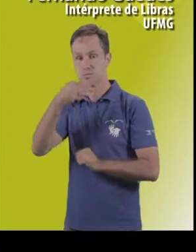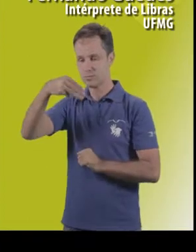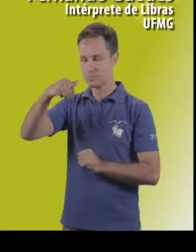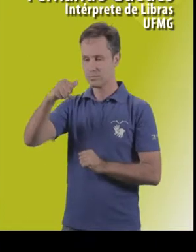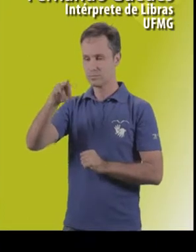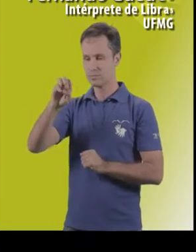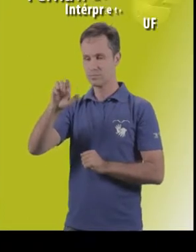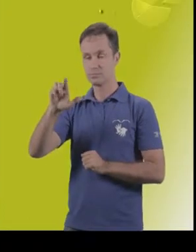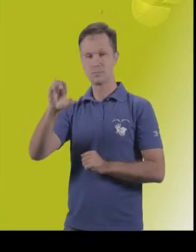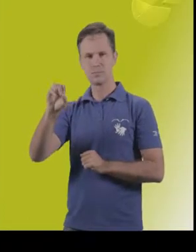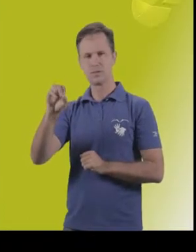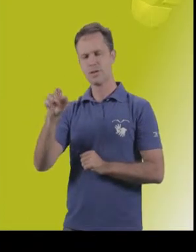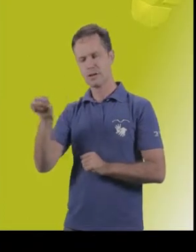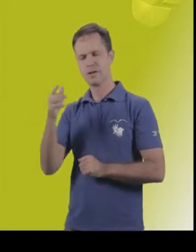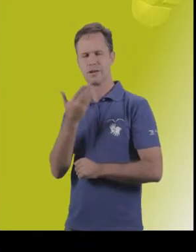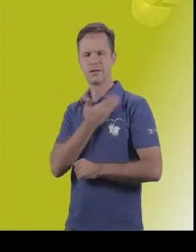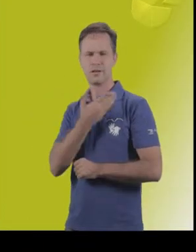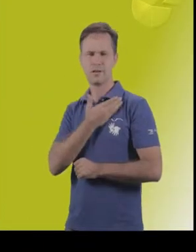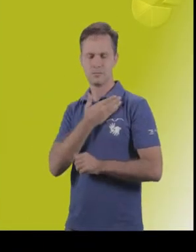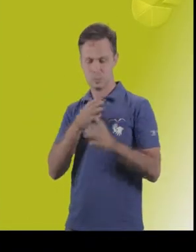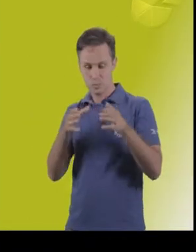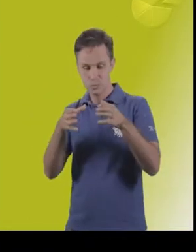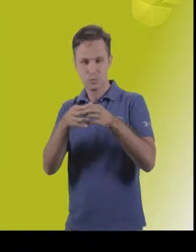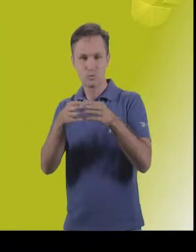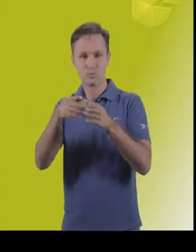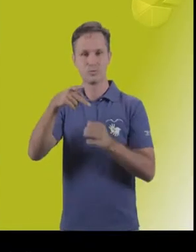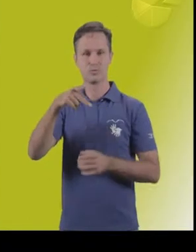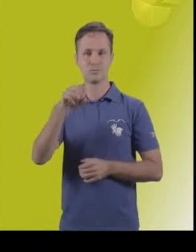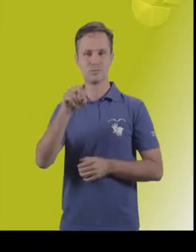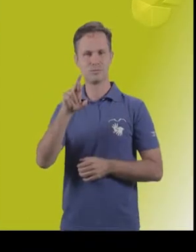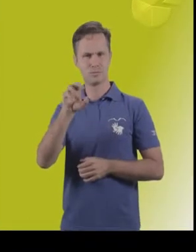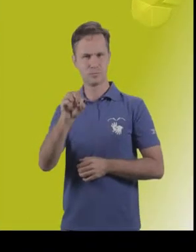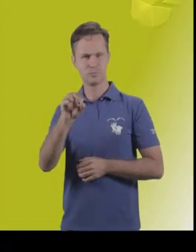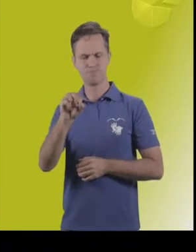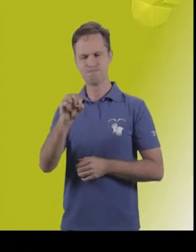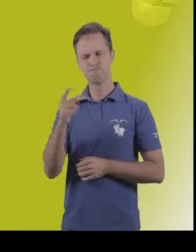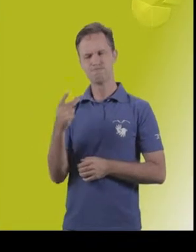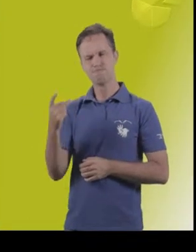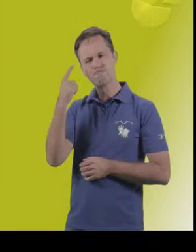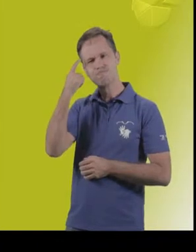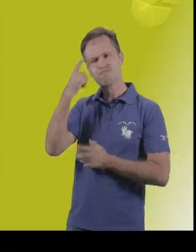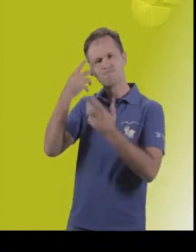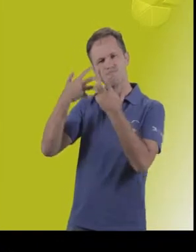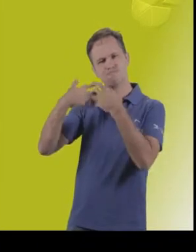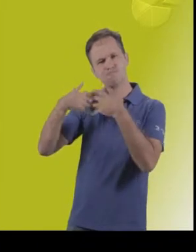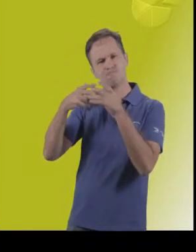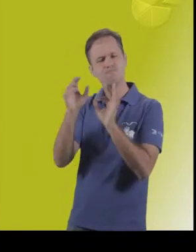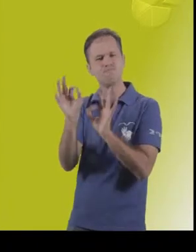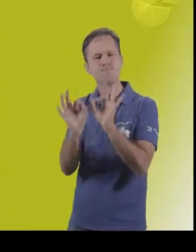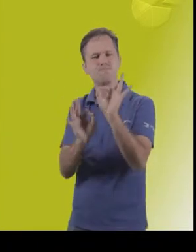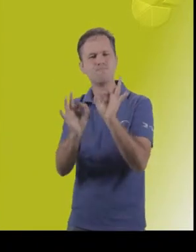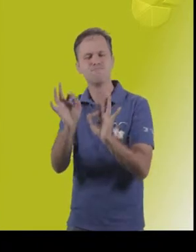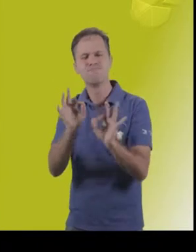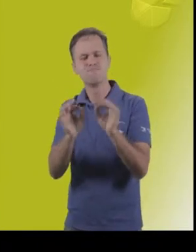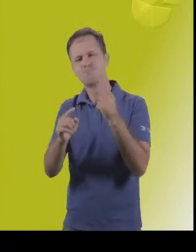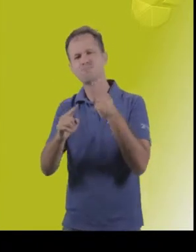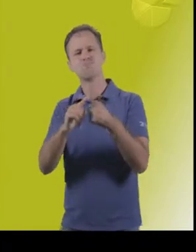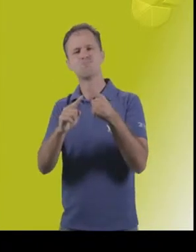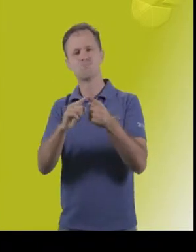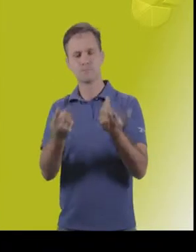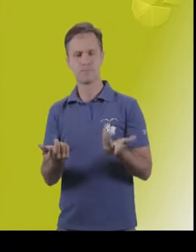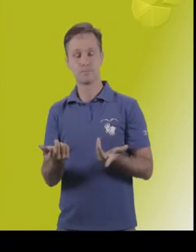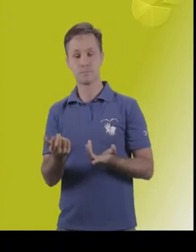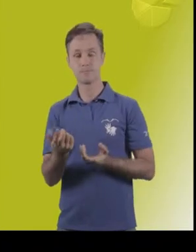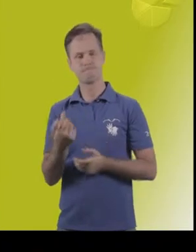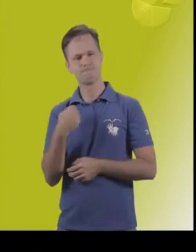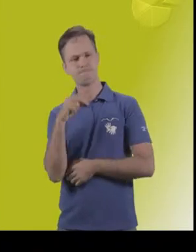parte, o Poro, que sou eu mais um amigo, o Marcelo, e a gente desenvolveu esse trabalho a partir de uma constatação